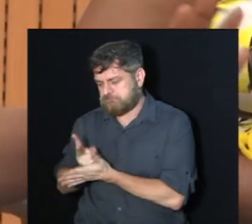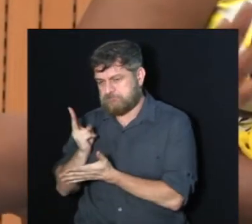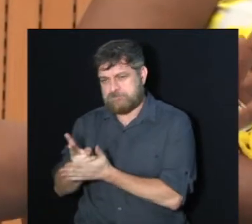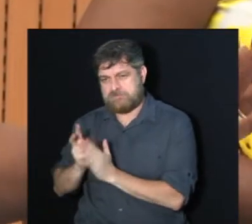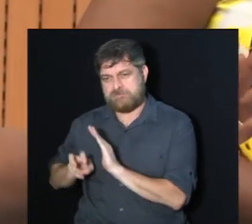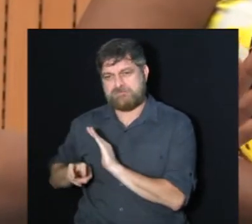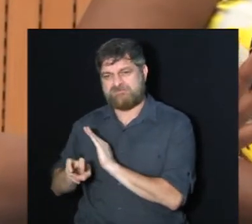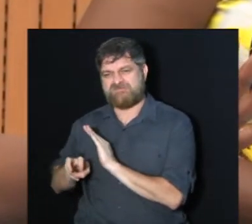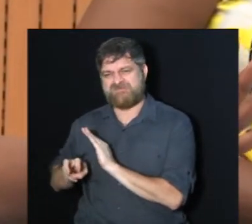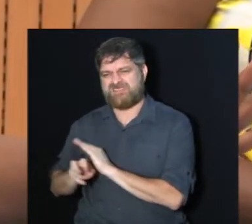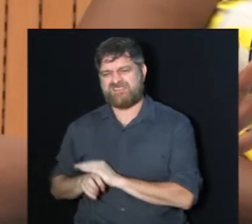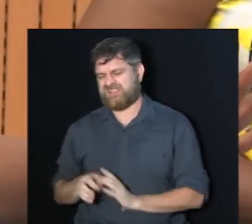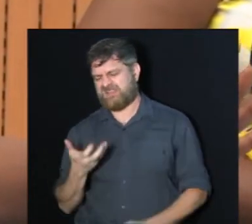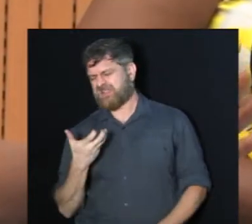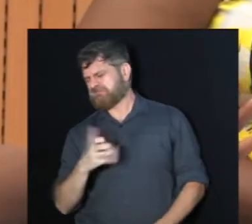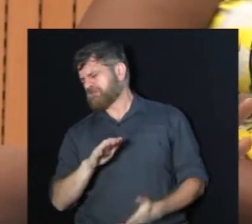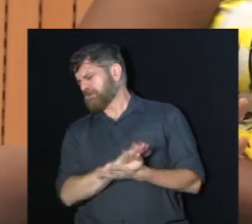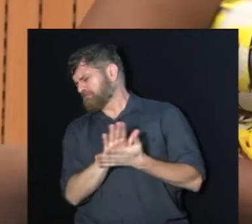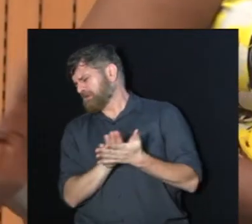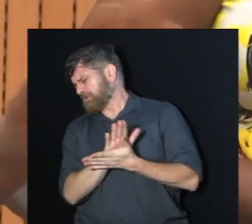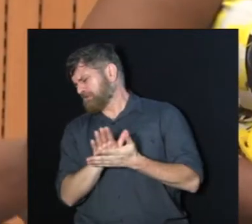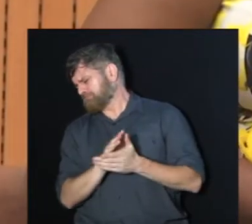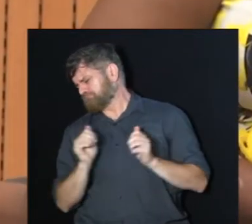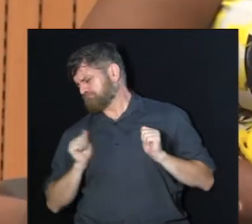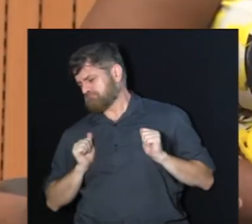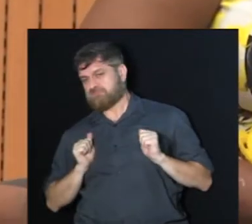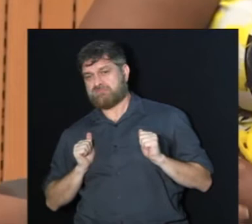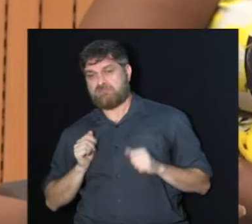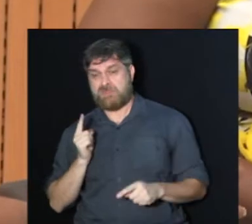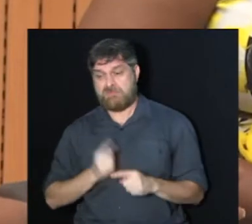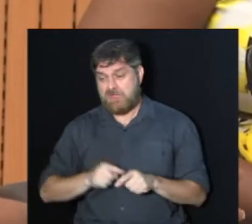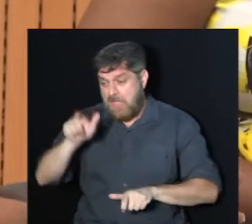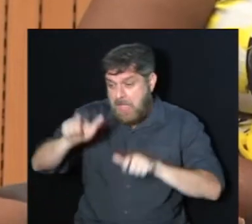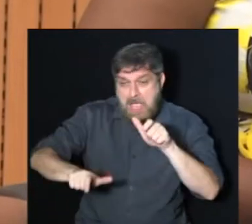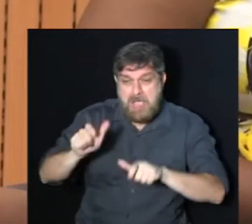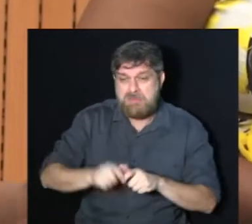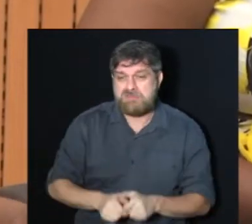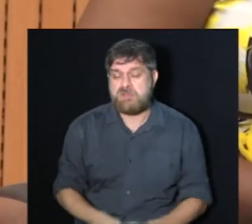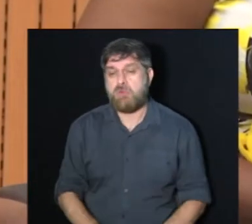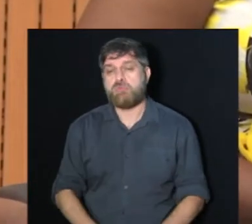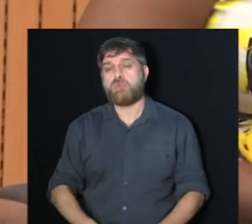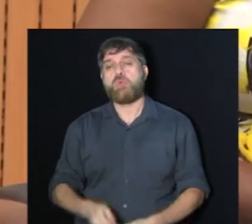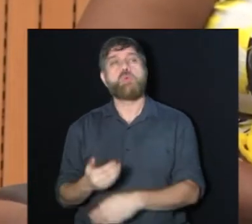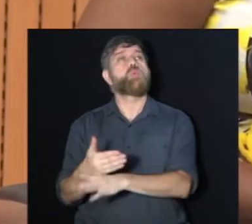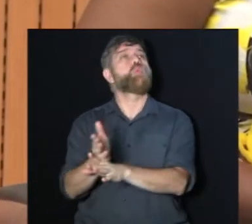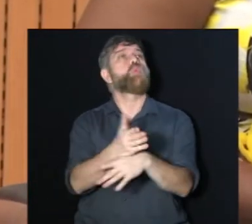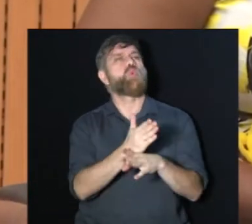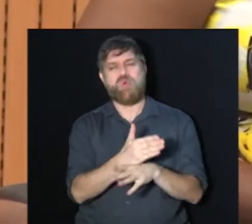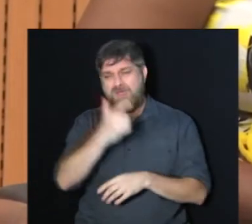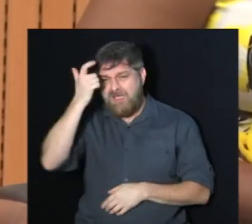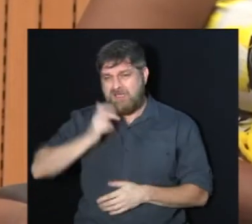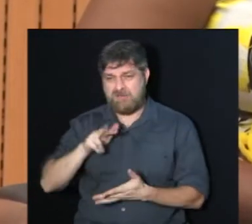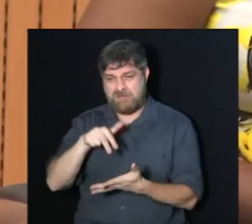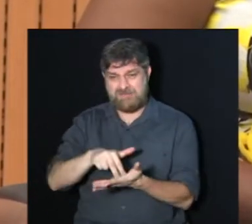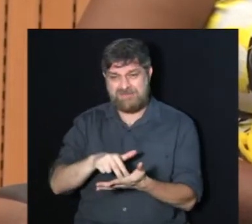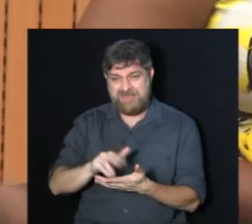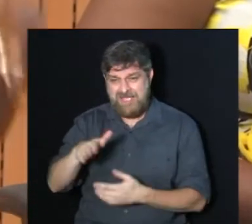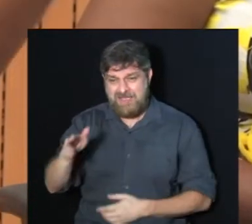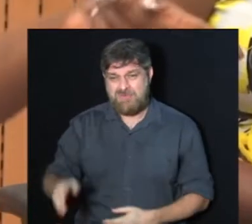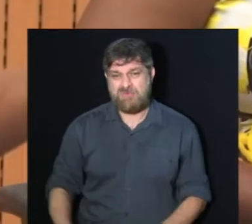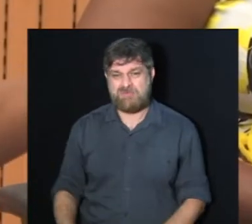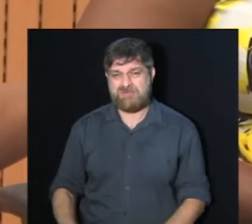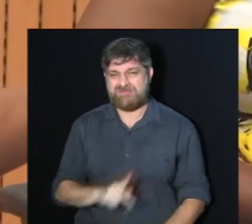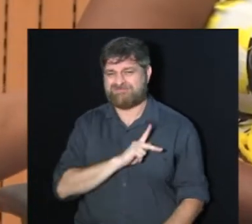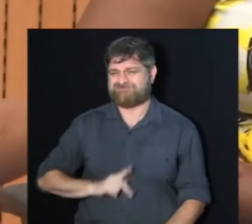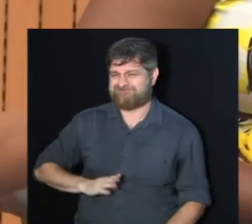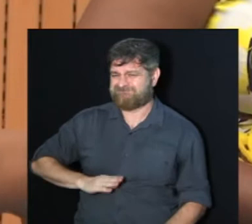mexer com mais nada. Porque ninguém está mexendo, por que eu tenho que ir? Mas, quando o capitão do mato entrou, eu falei,